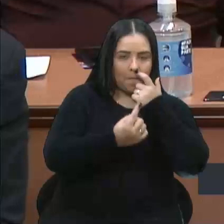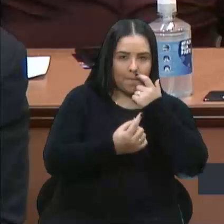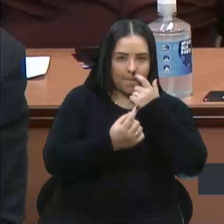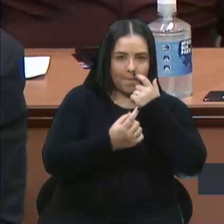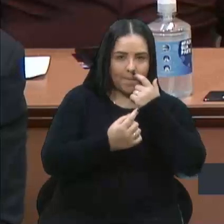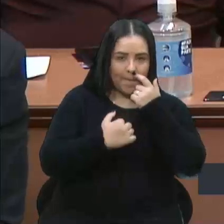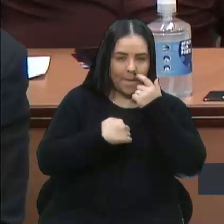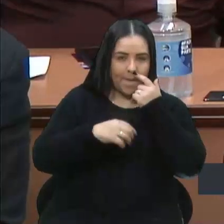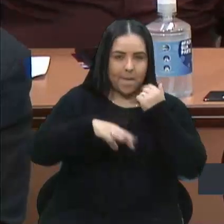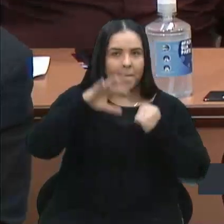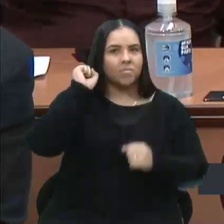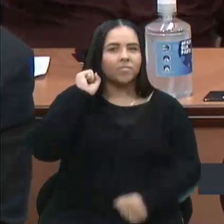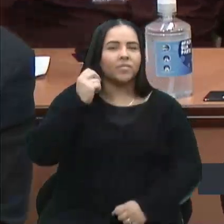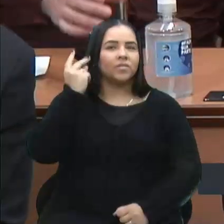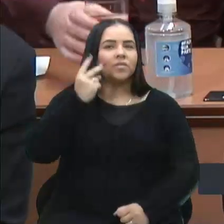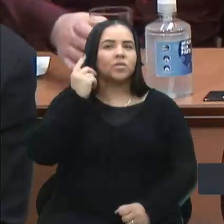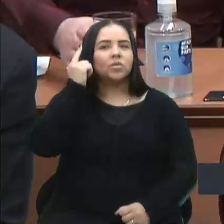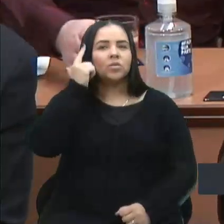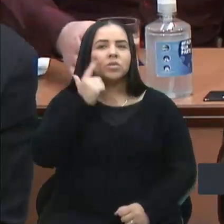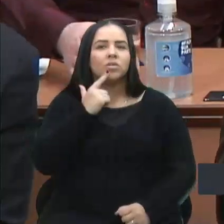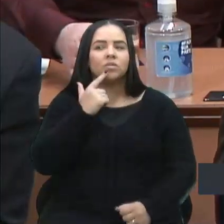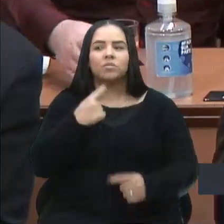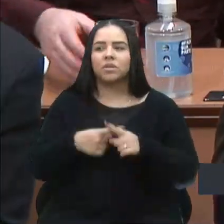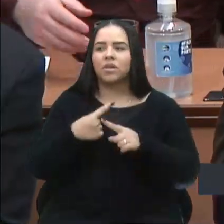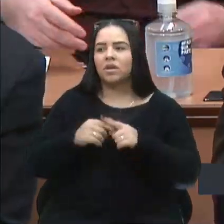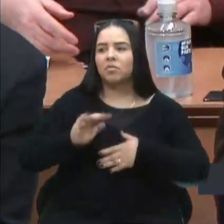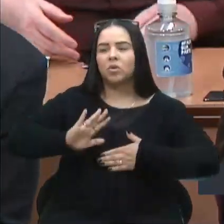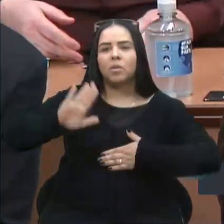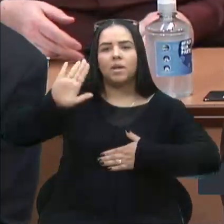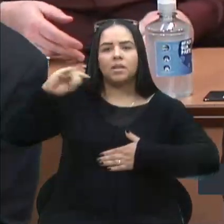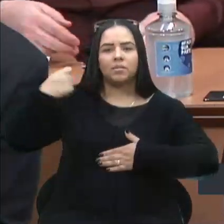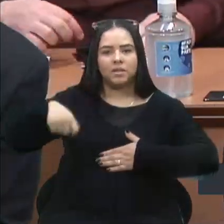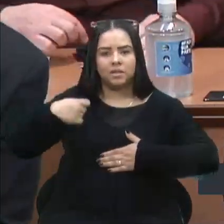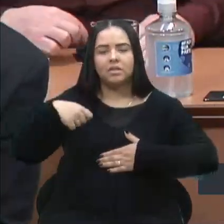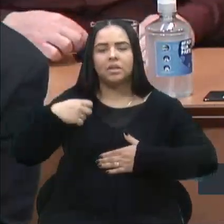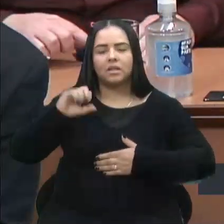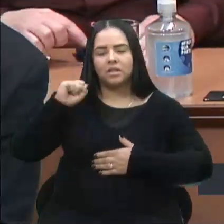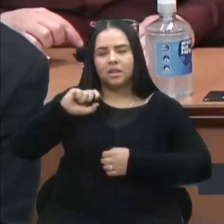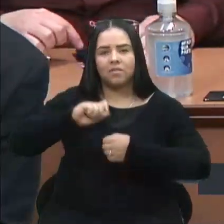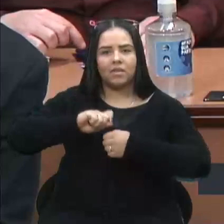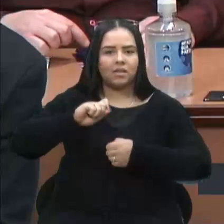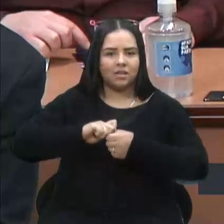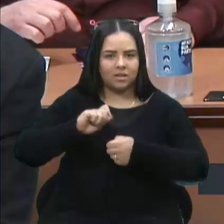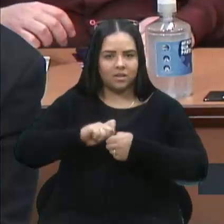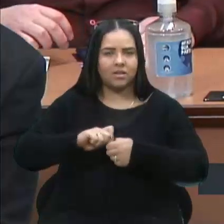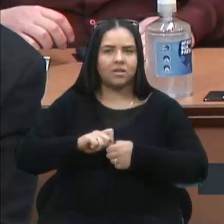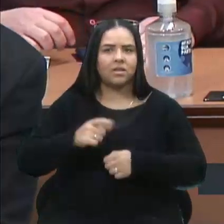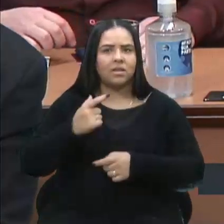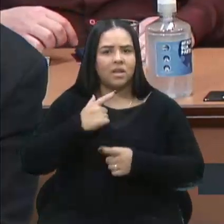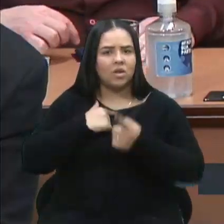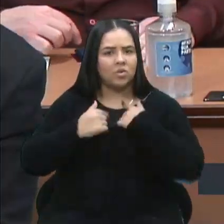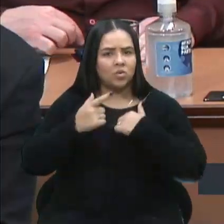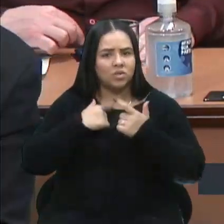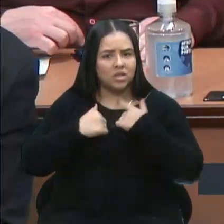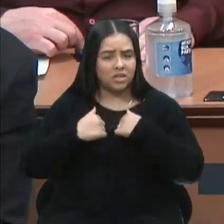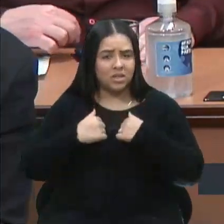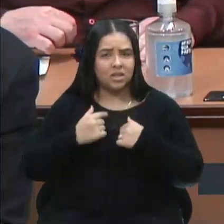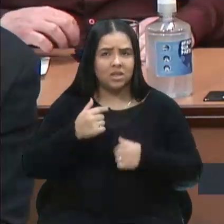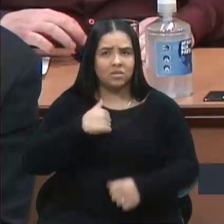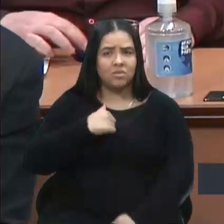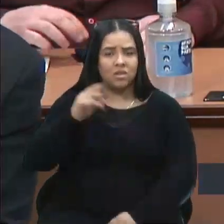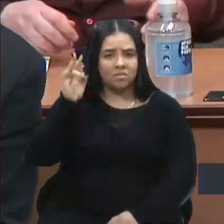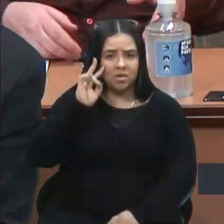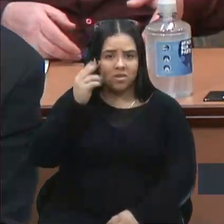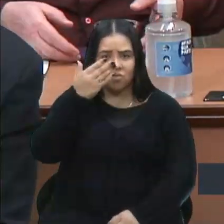vereador Lucas dizendo que promessas devem ser cumpridas e eu gostaria de lembrar